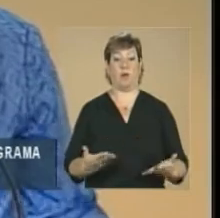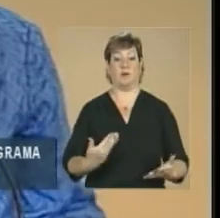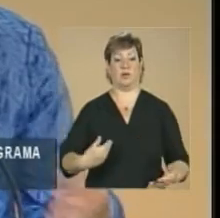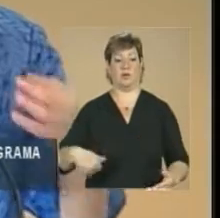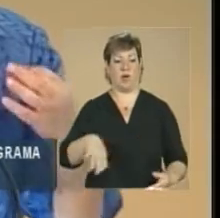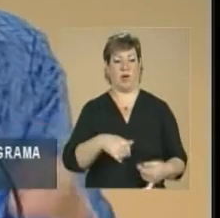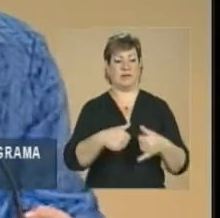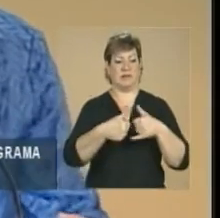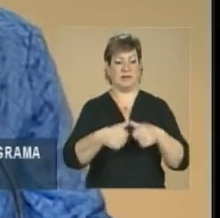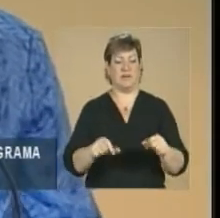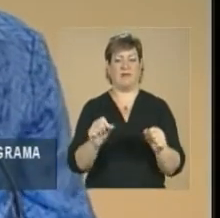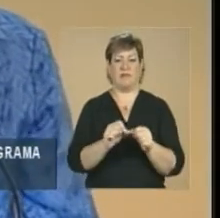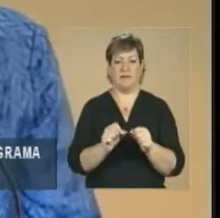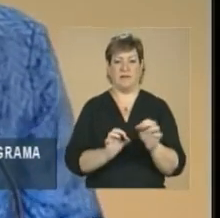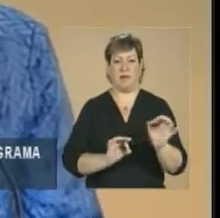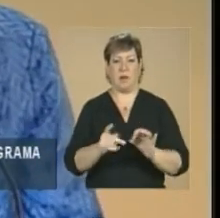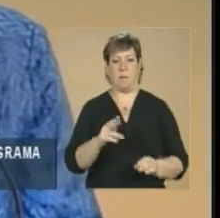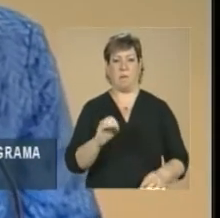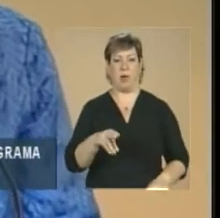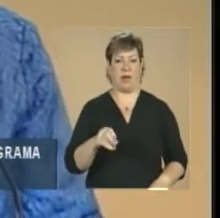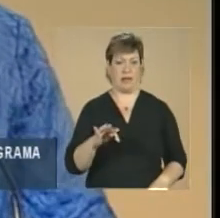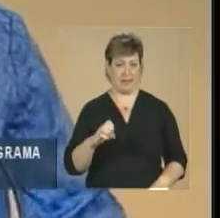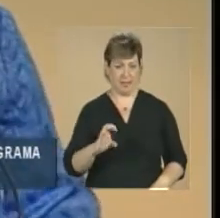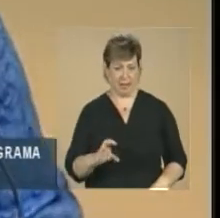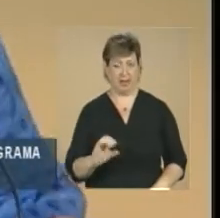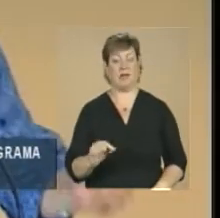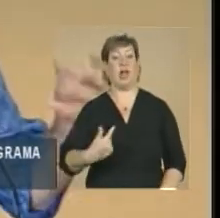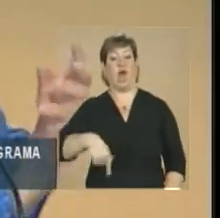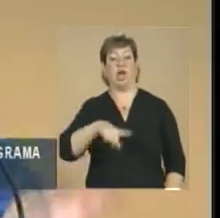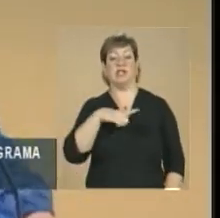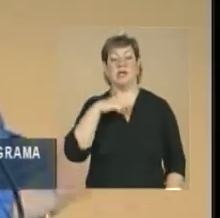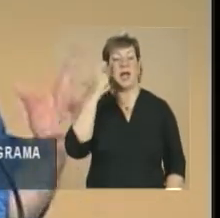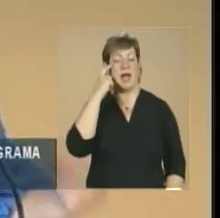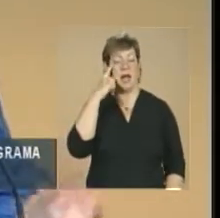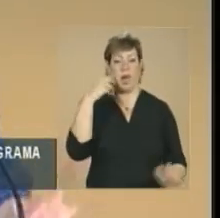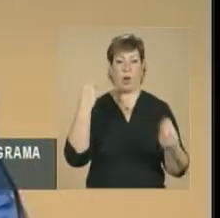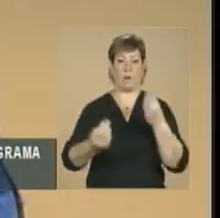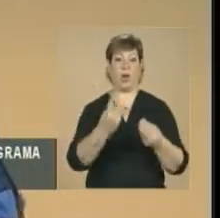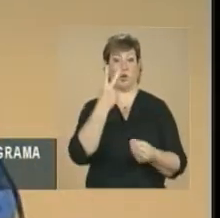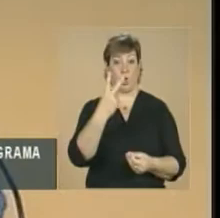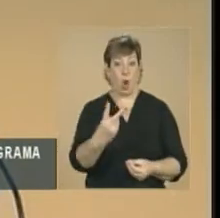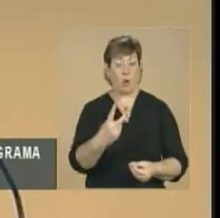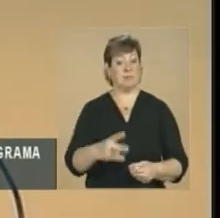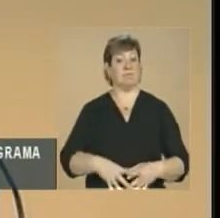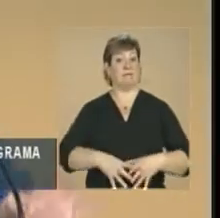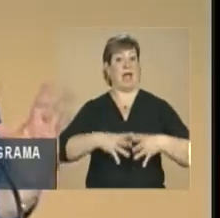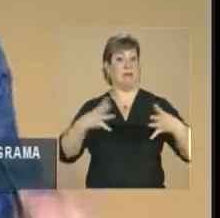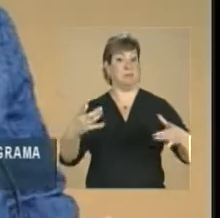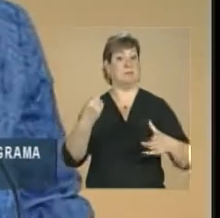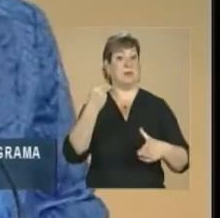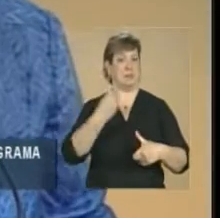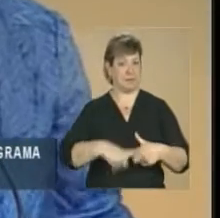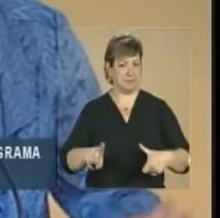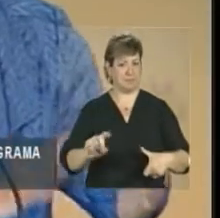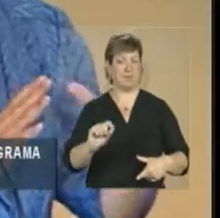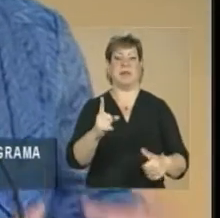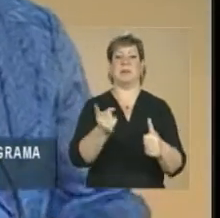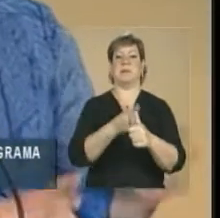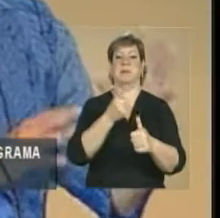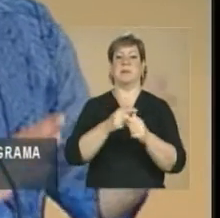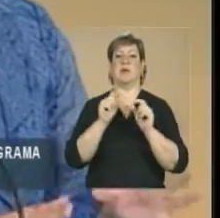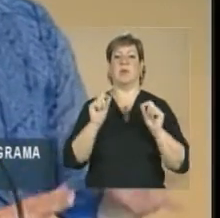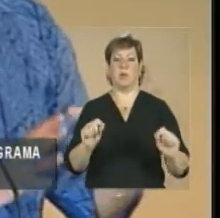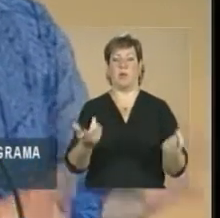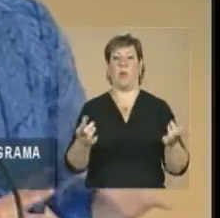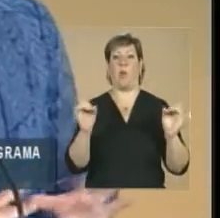estávamos formatando o Pronatec, nós tínhamos na cabeça dois grandes problemas. Primeiro, a